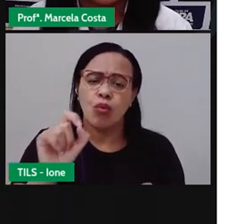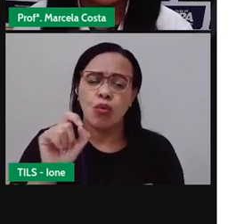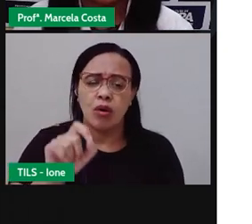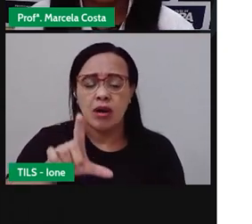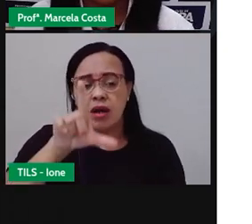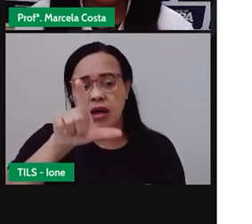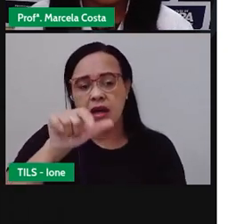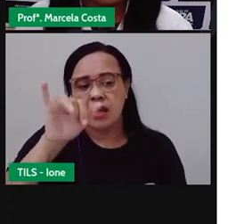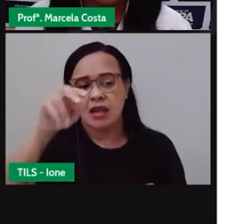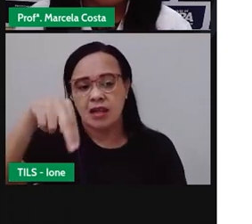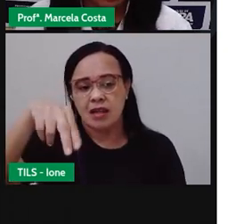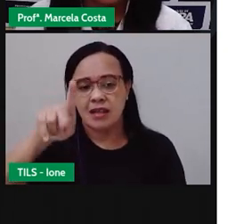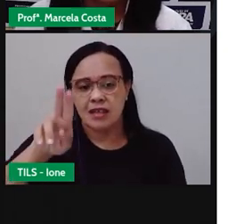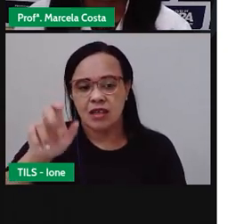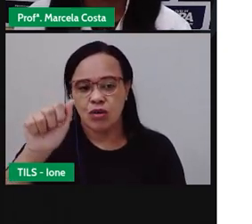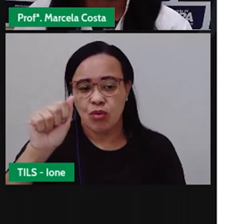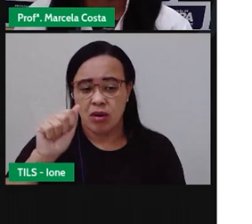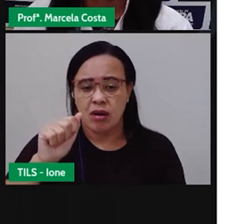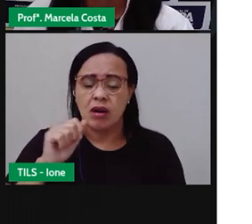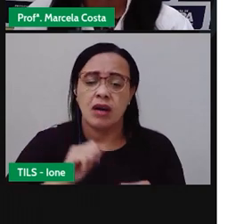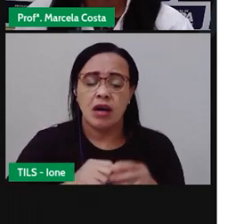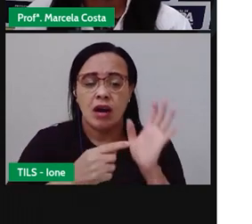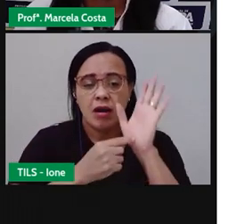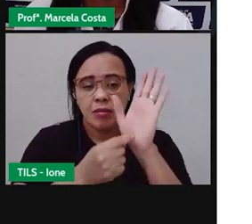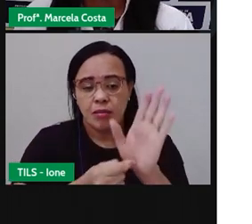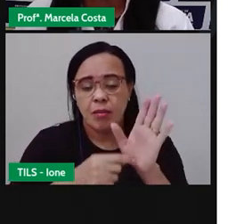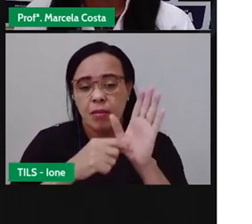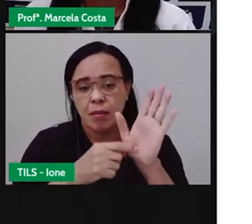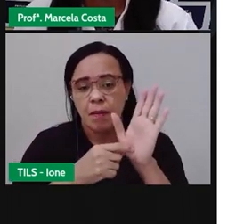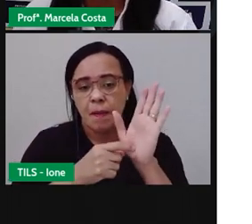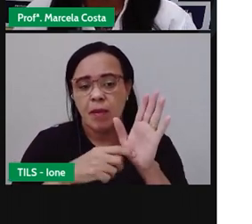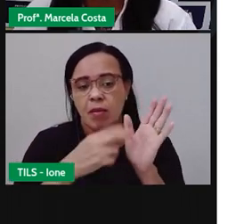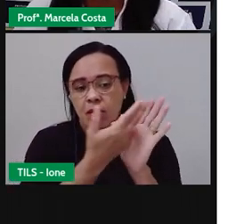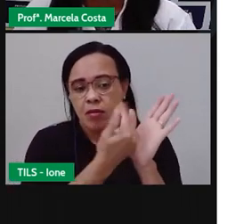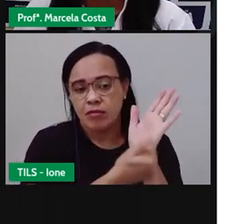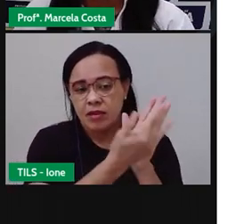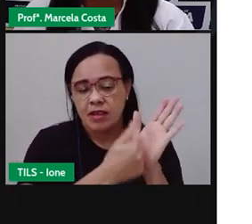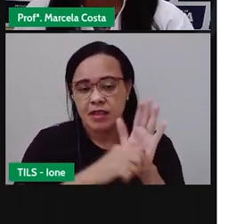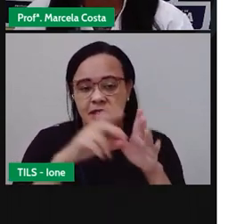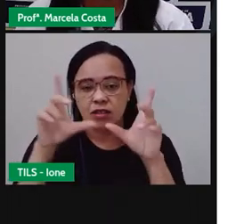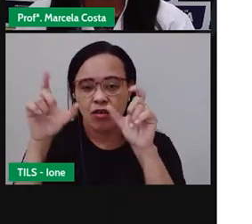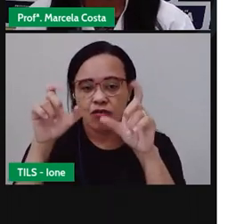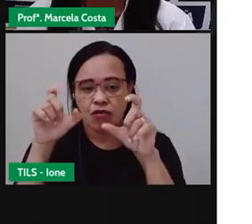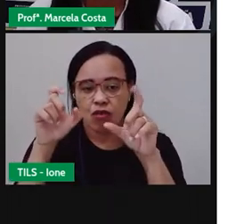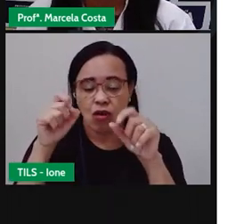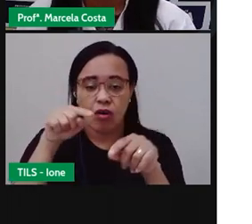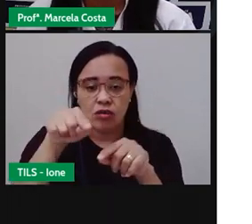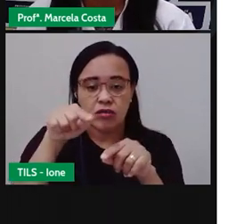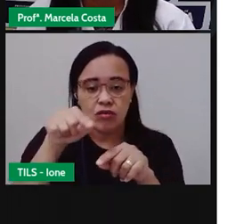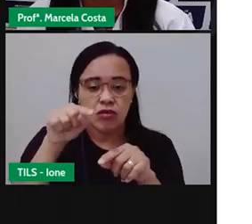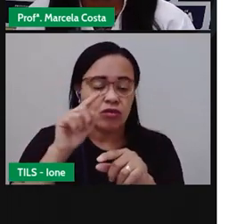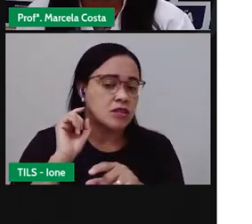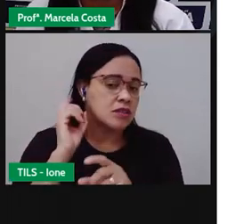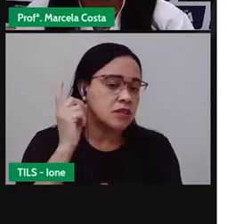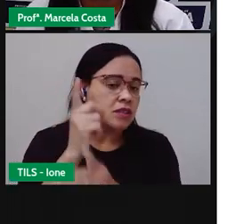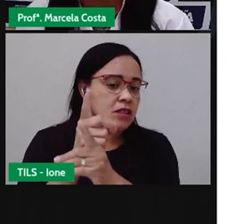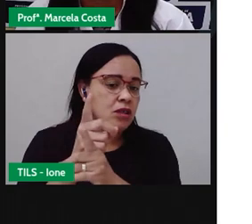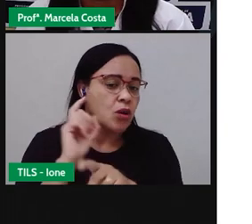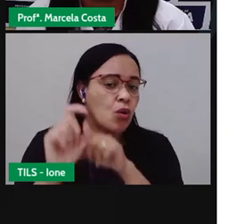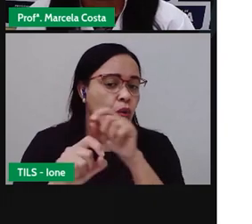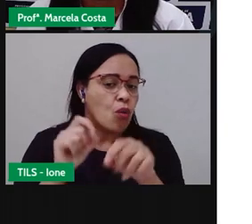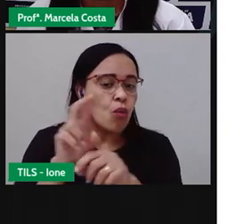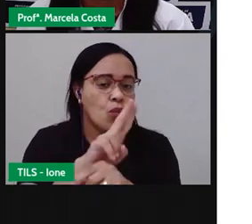deixei aqui imagens para vocês que cair identificando o nome